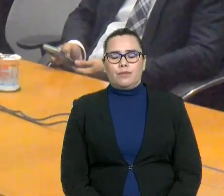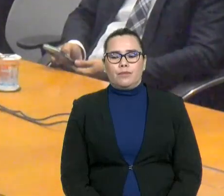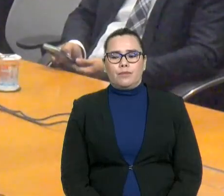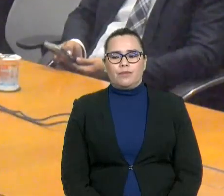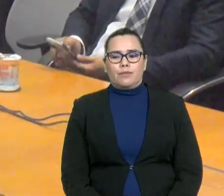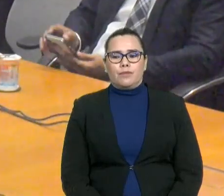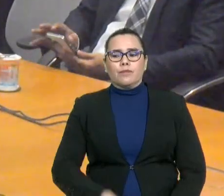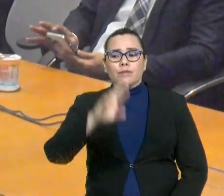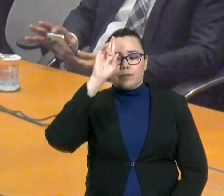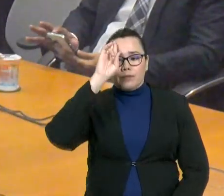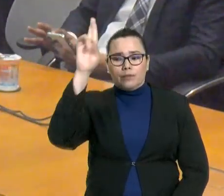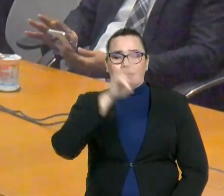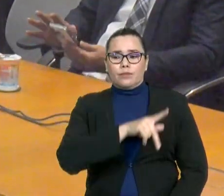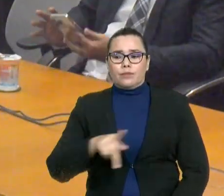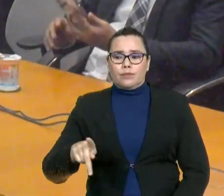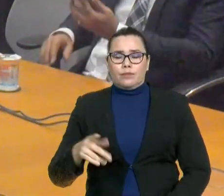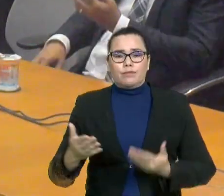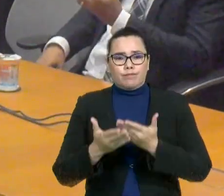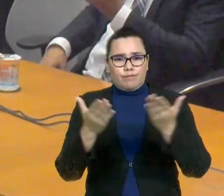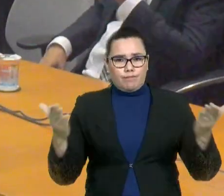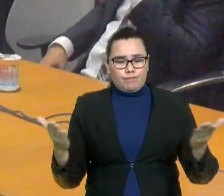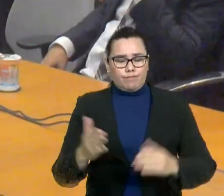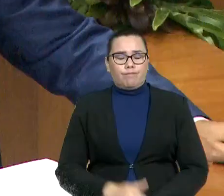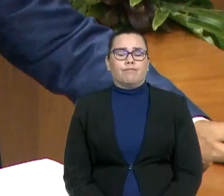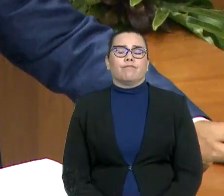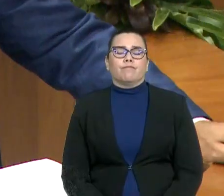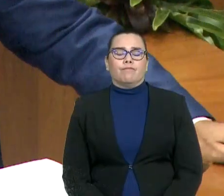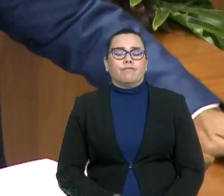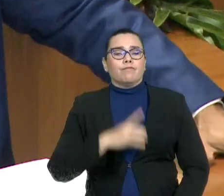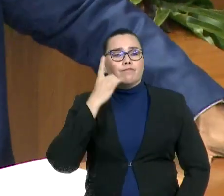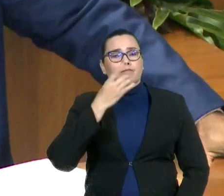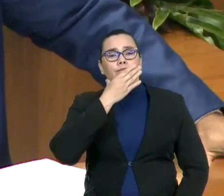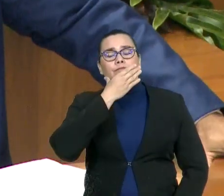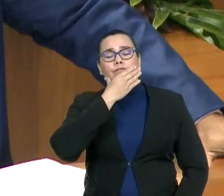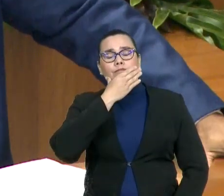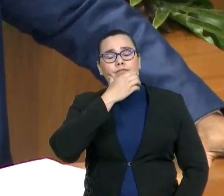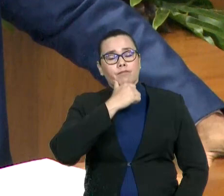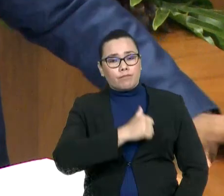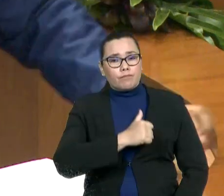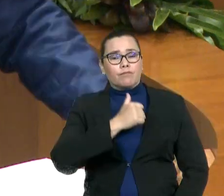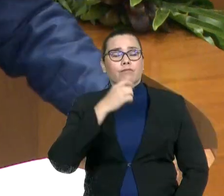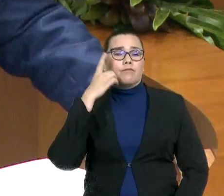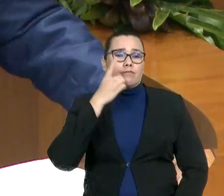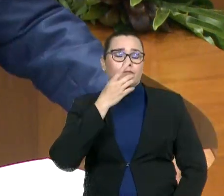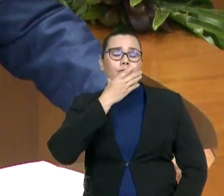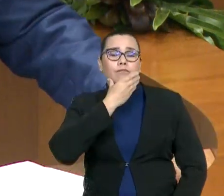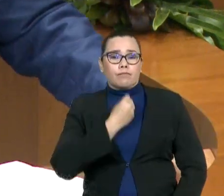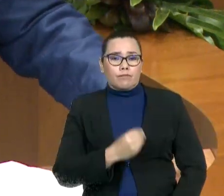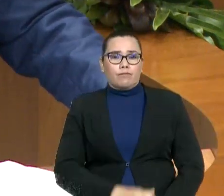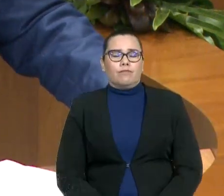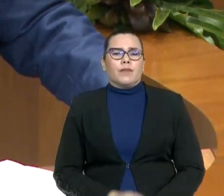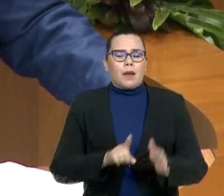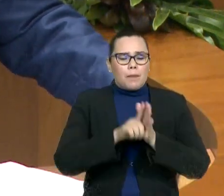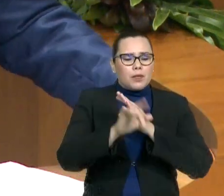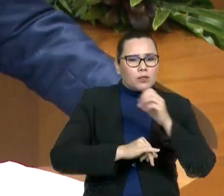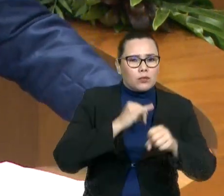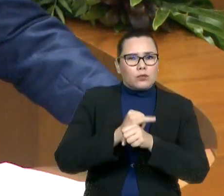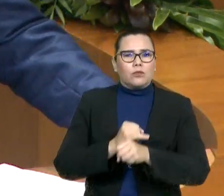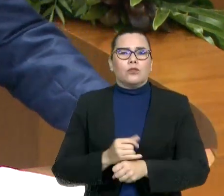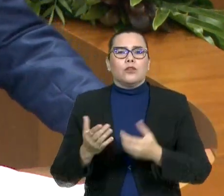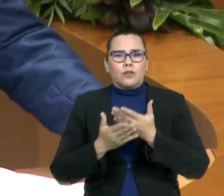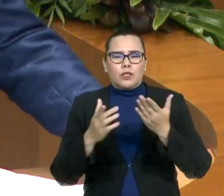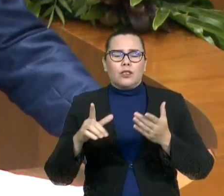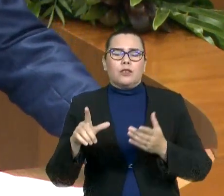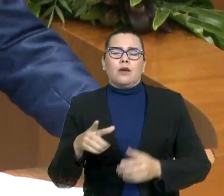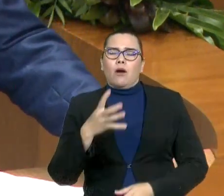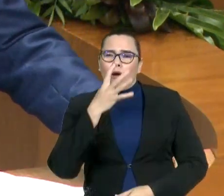Senhor presidente, demais membros da mesa, senhoras deputadas, deputados, internautas, telespectadores que acompanham pela TV Assembleia,